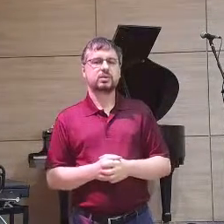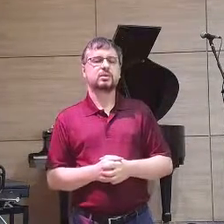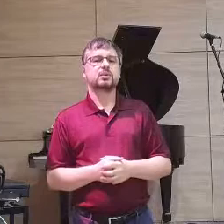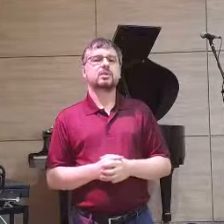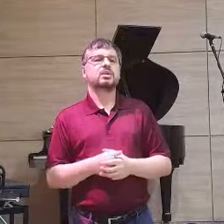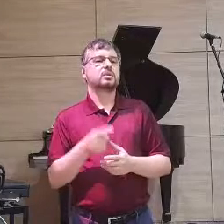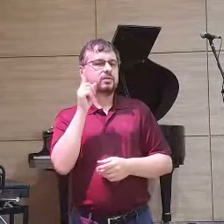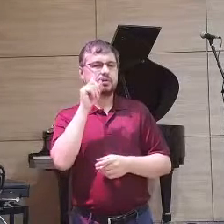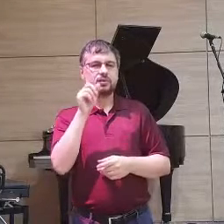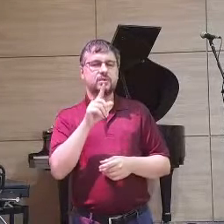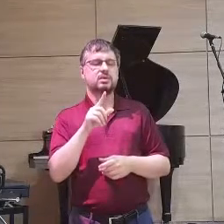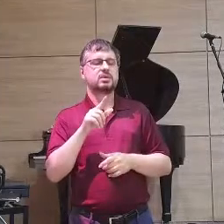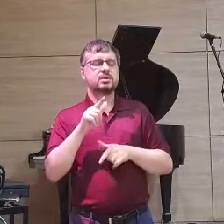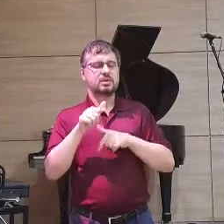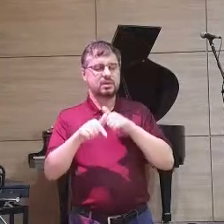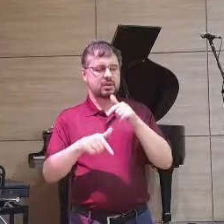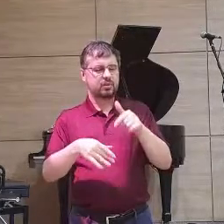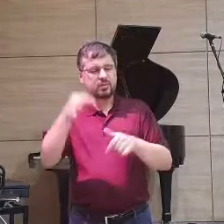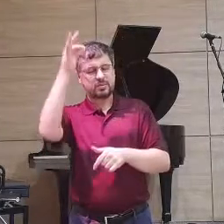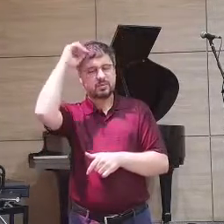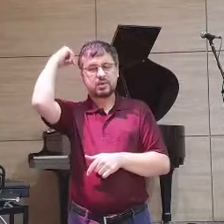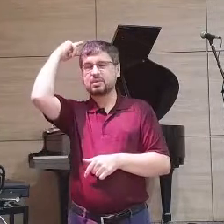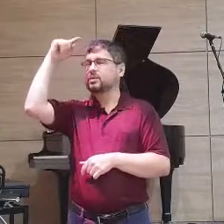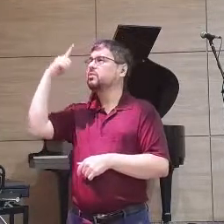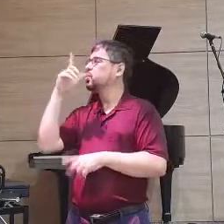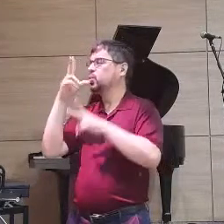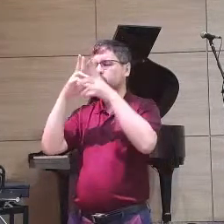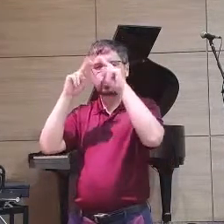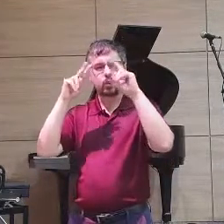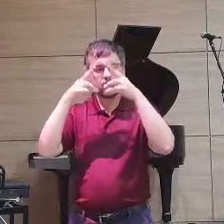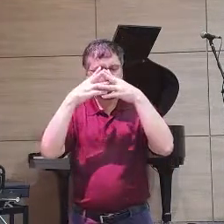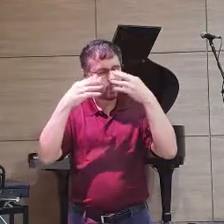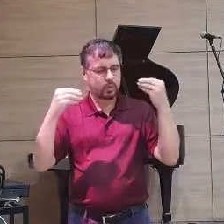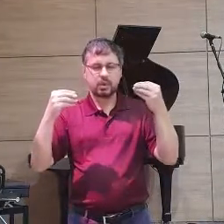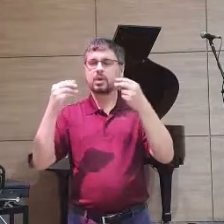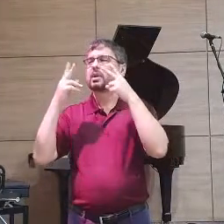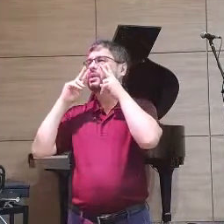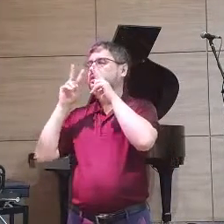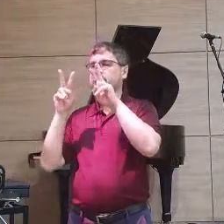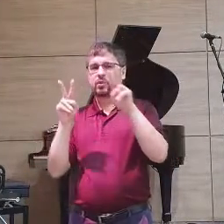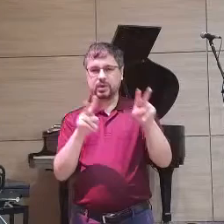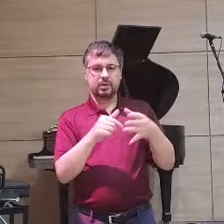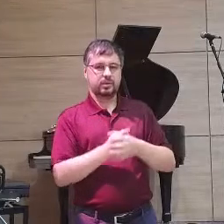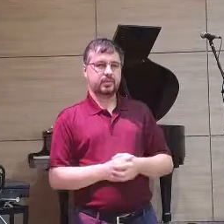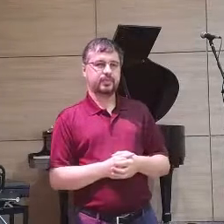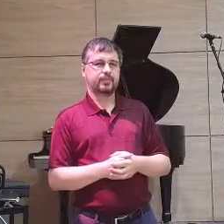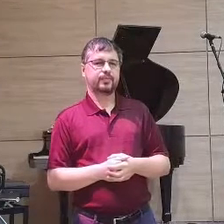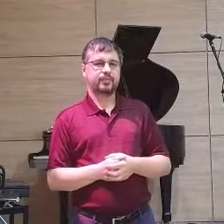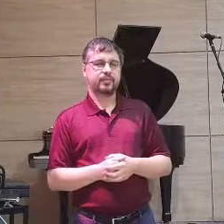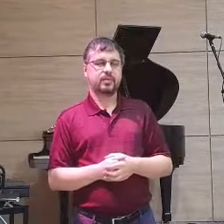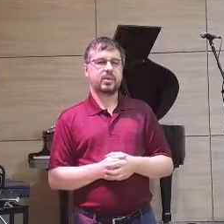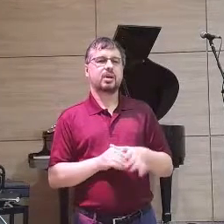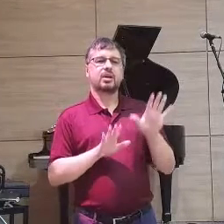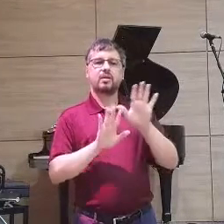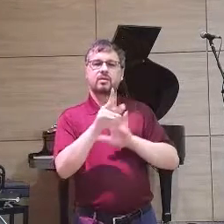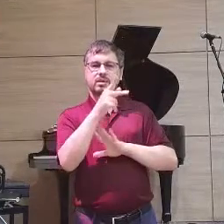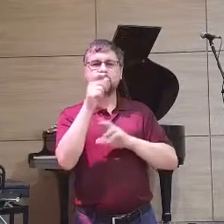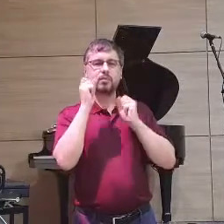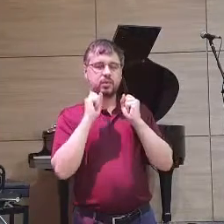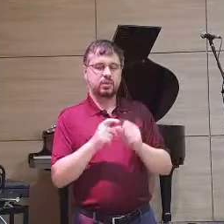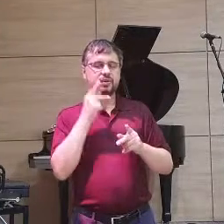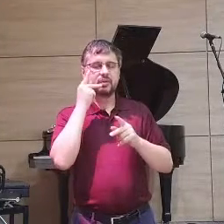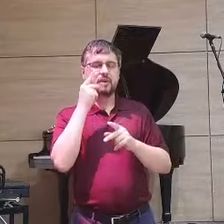fosse ação do Espírito Santo jamais testemunharia irmãos eu posso falar da minha vida talvez a você possa dar o testemunho da sua vida